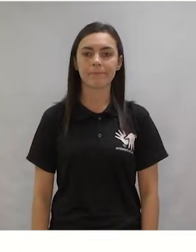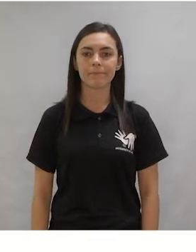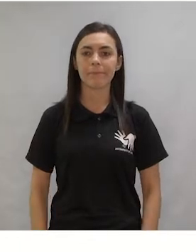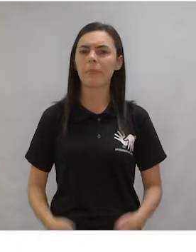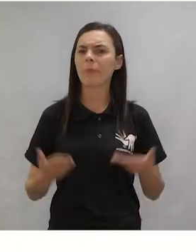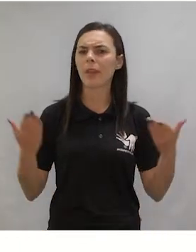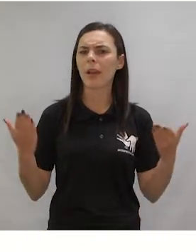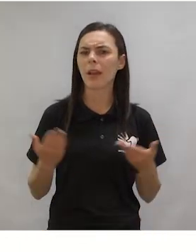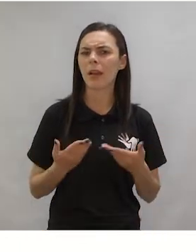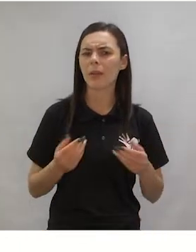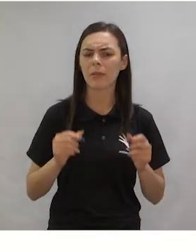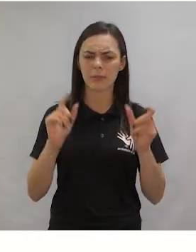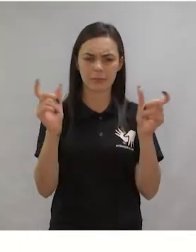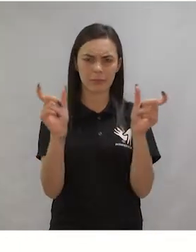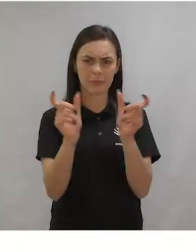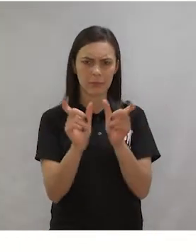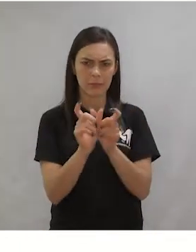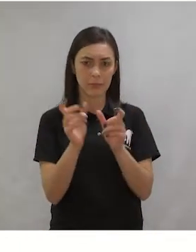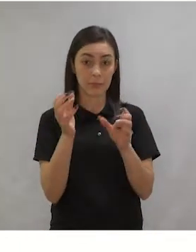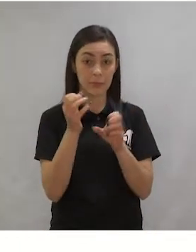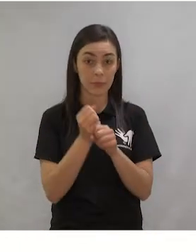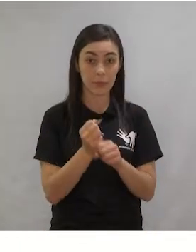Então eu tenho a expressão